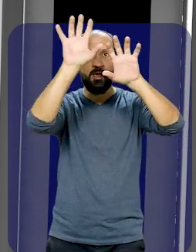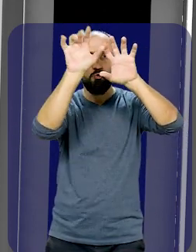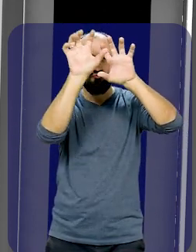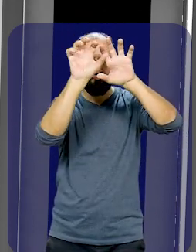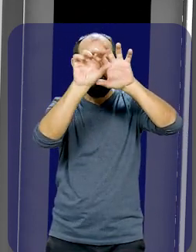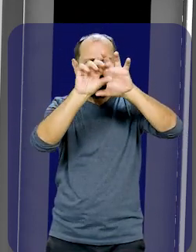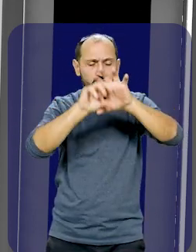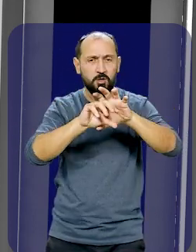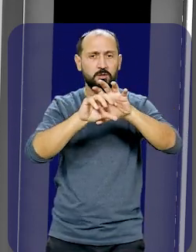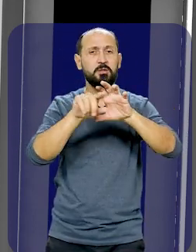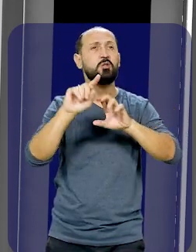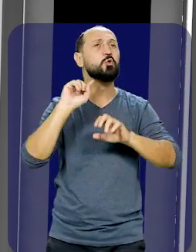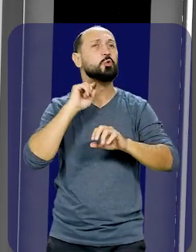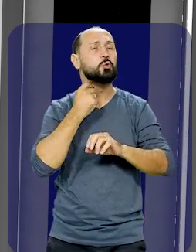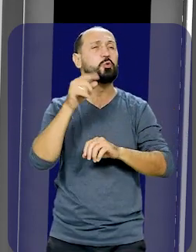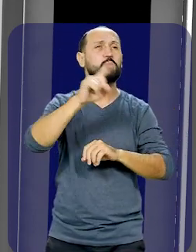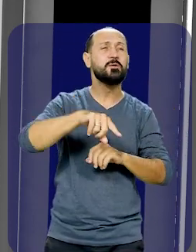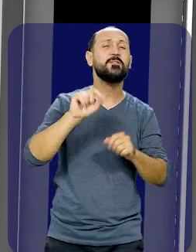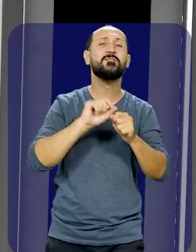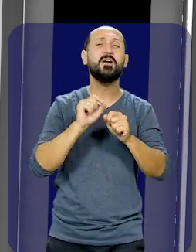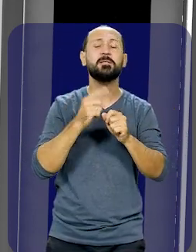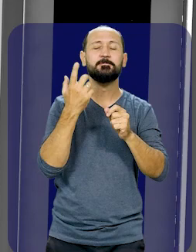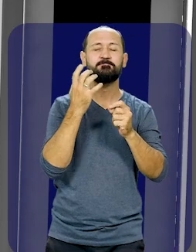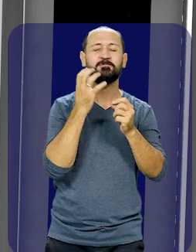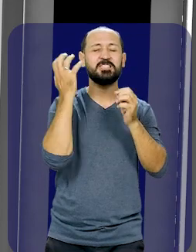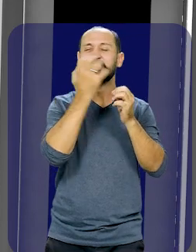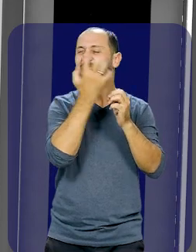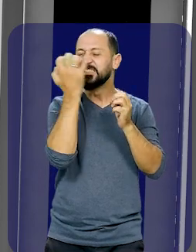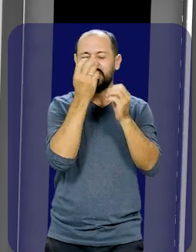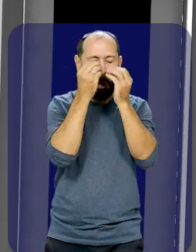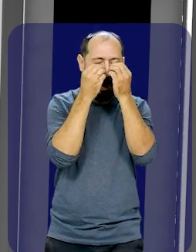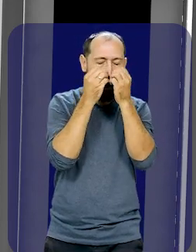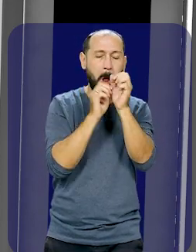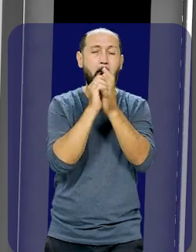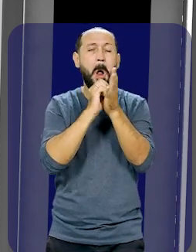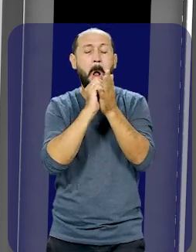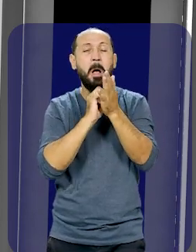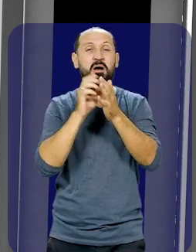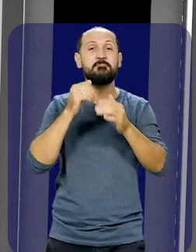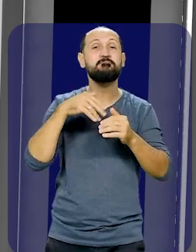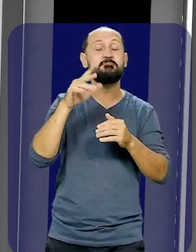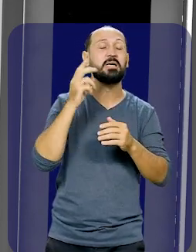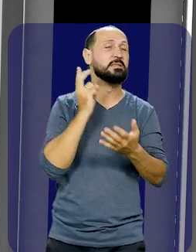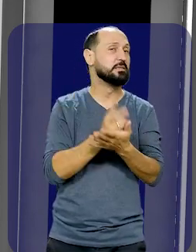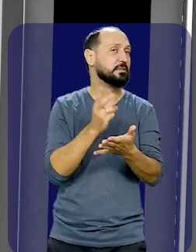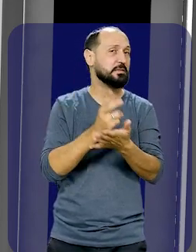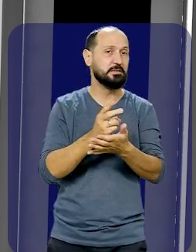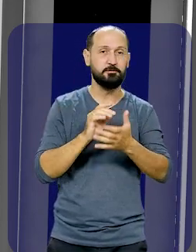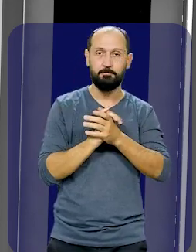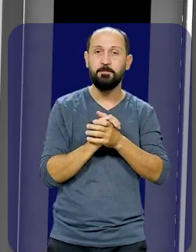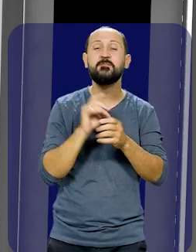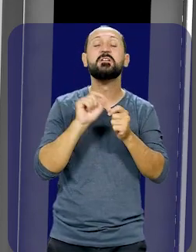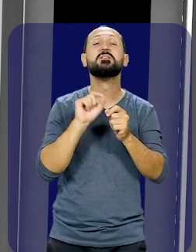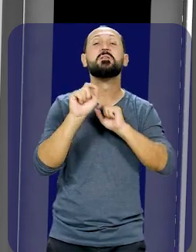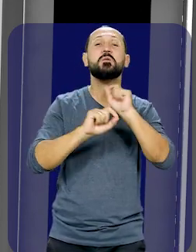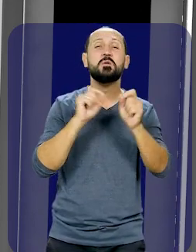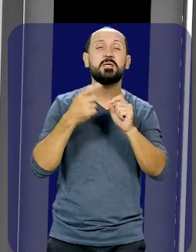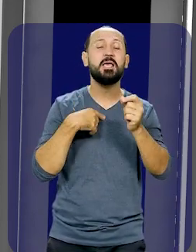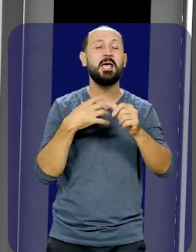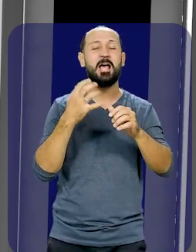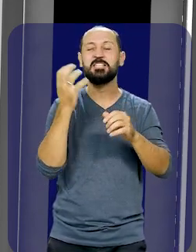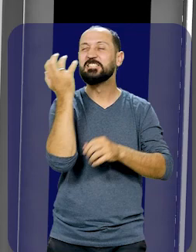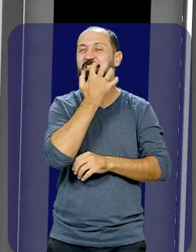Os maiores níveis de poluentes no ar costumam irritar as vias respiratórias com mais frequência, aumentando